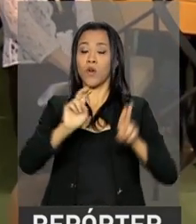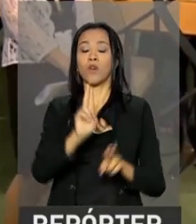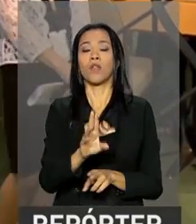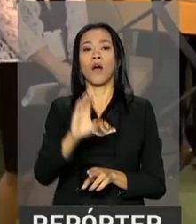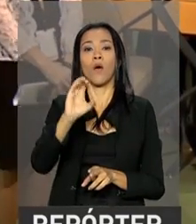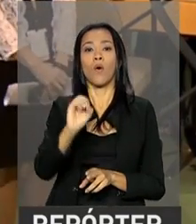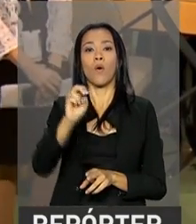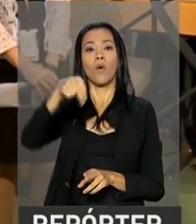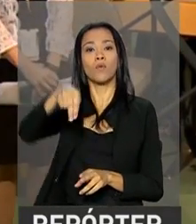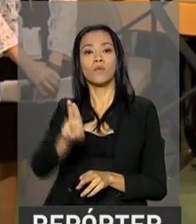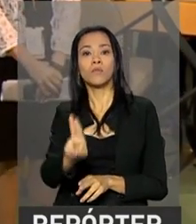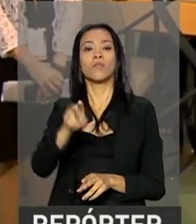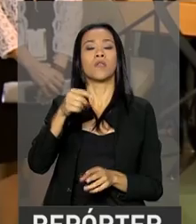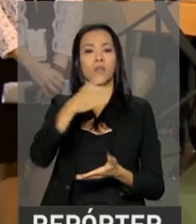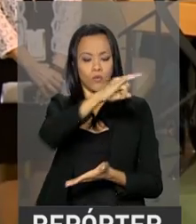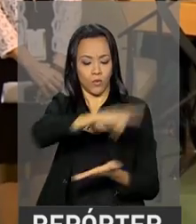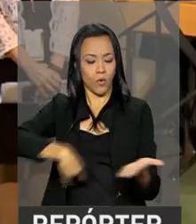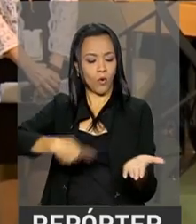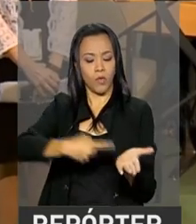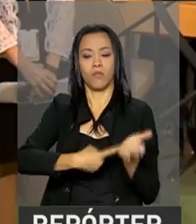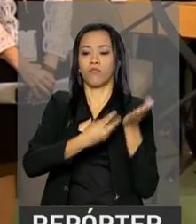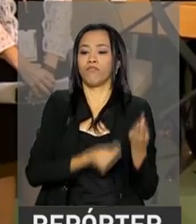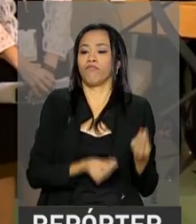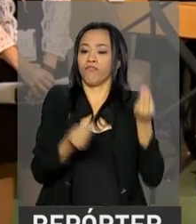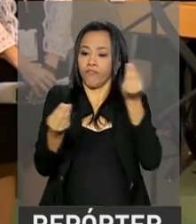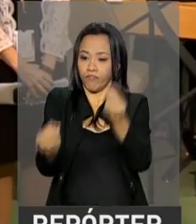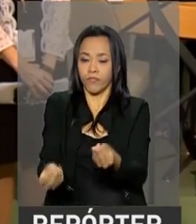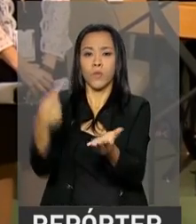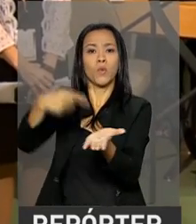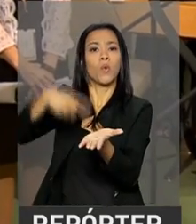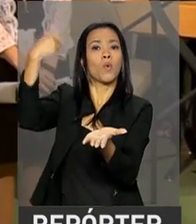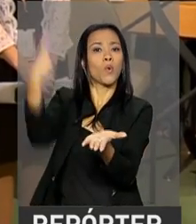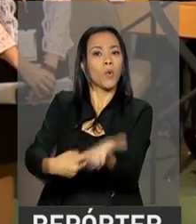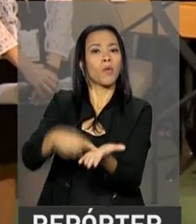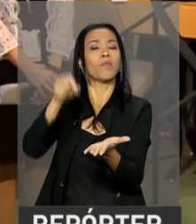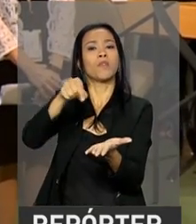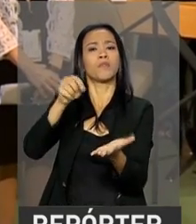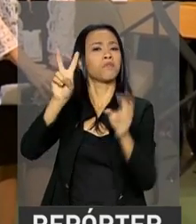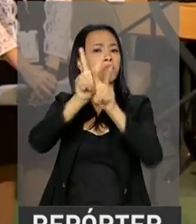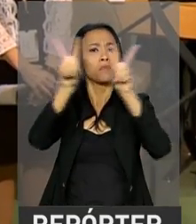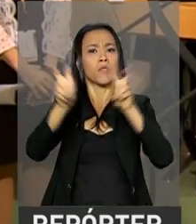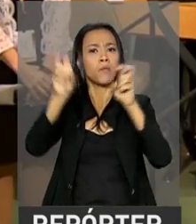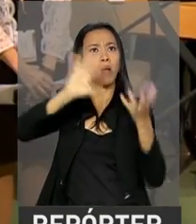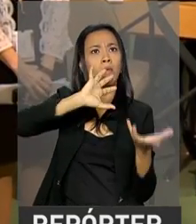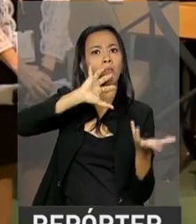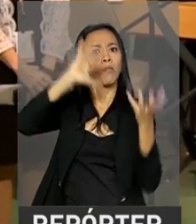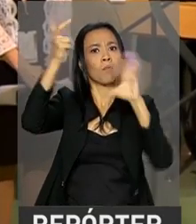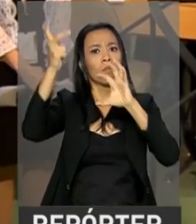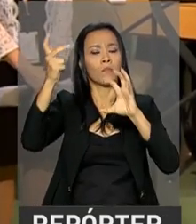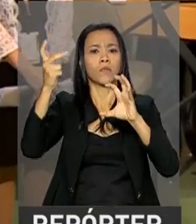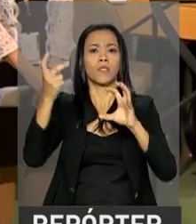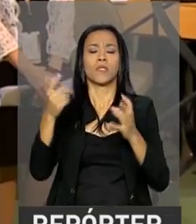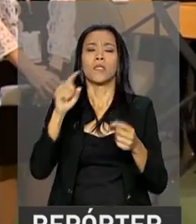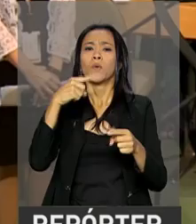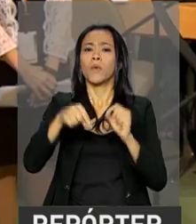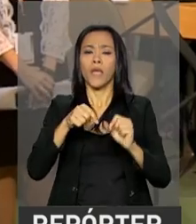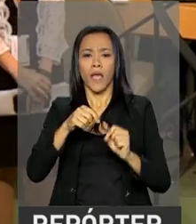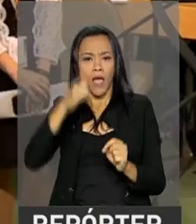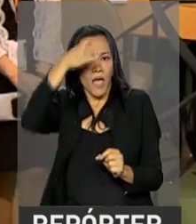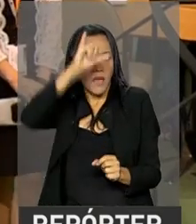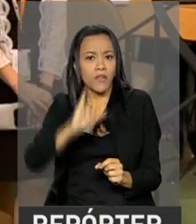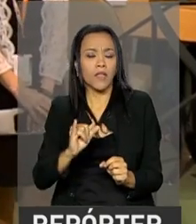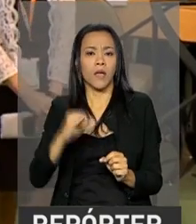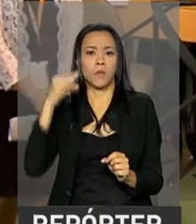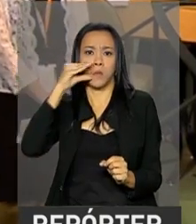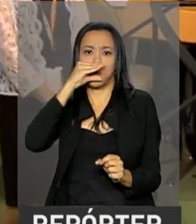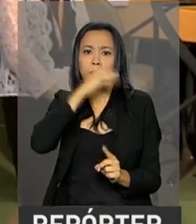a ratificação do Brasil do acordo de Paris sobre a mudança do clima que pretende evitar o aumento da temperatura